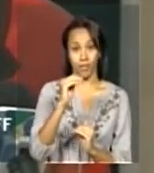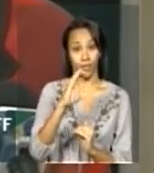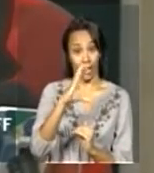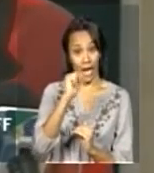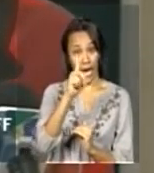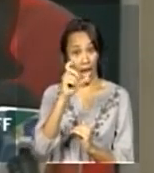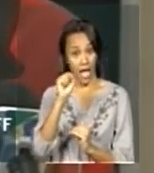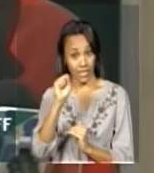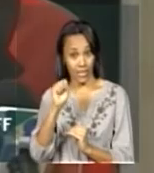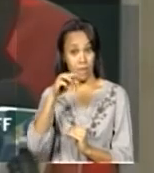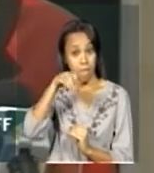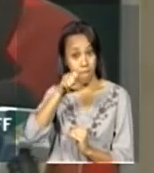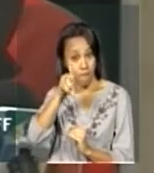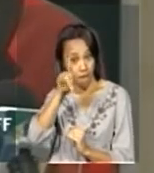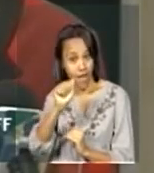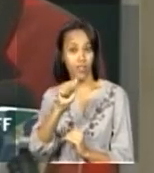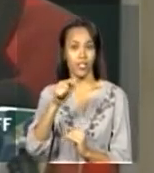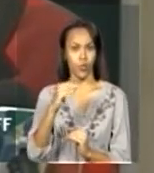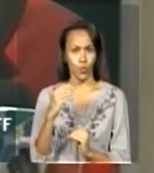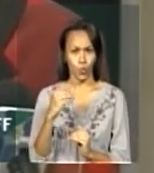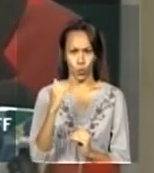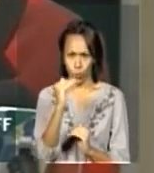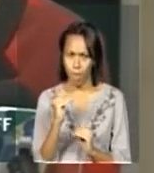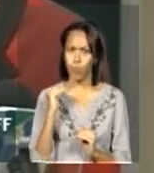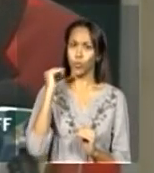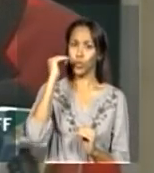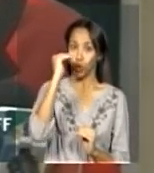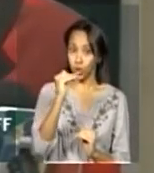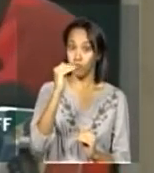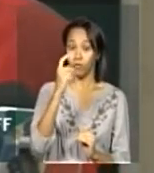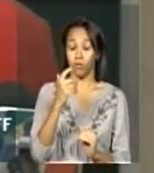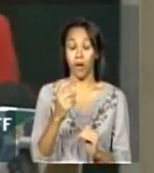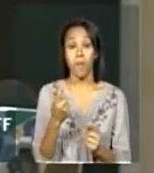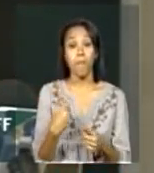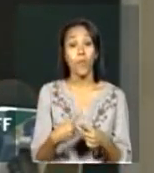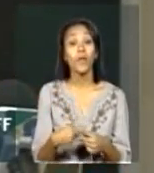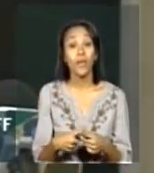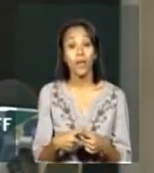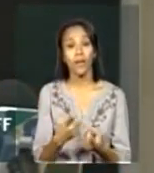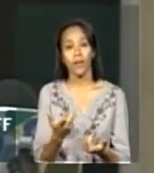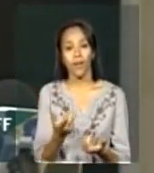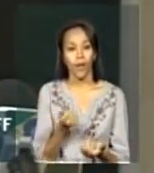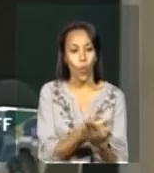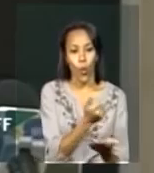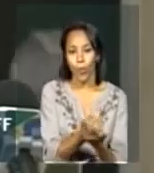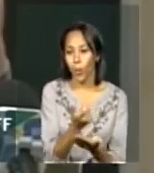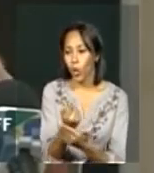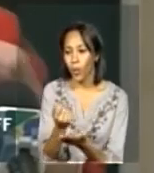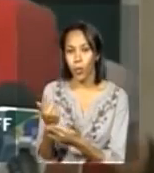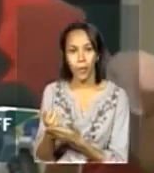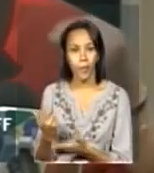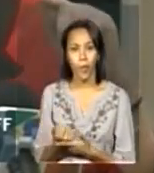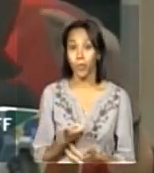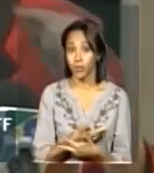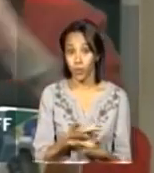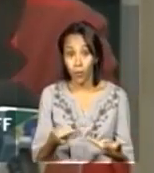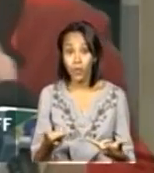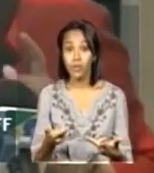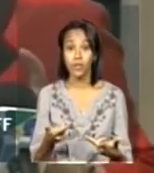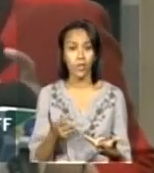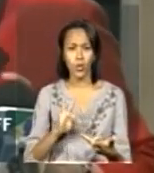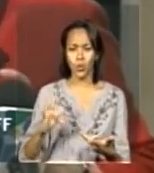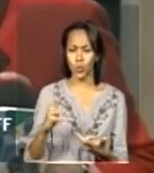passa a ter um nível de exigência crítica cada vez maior, porque você vira consumidor, você vira um consumidor,